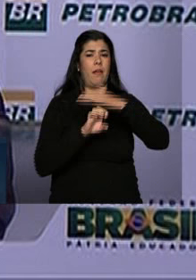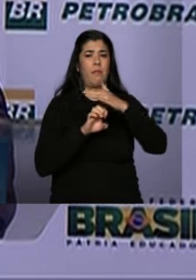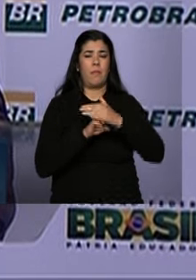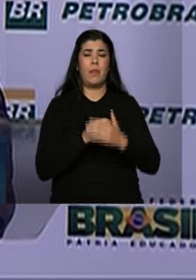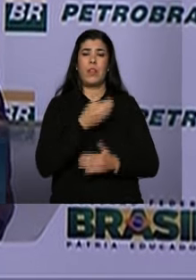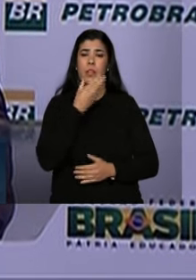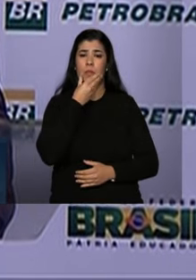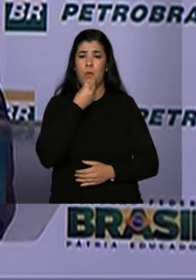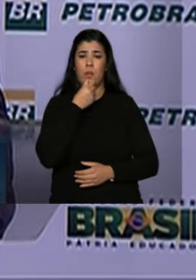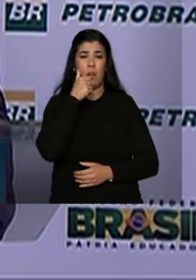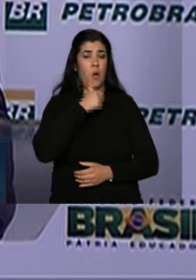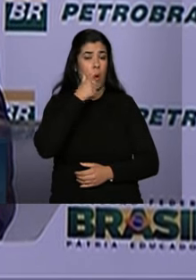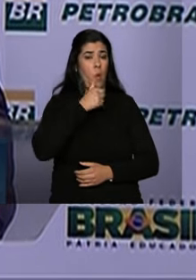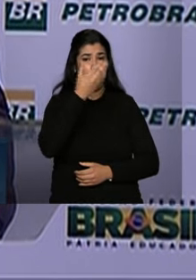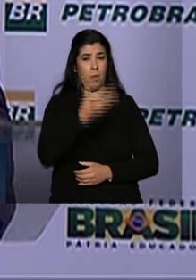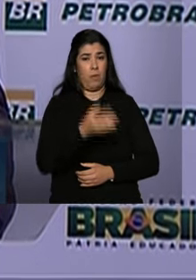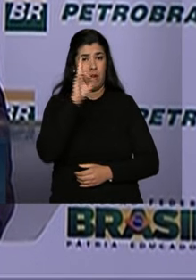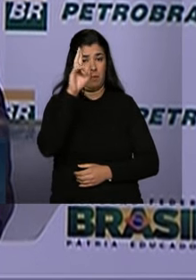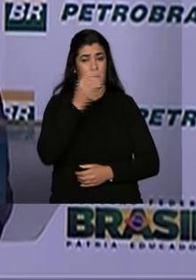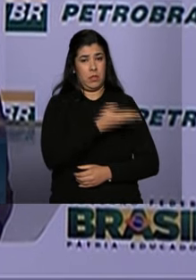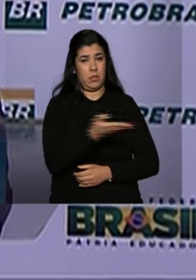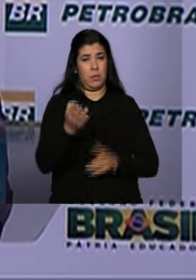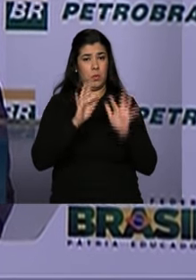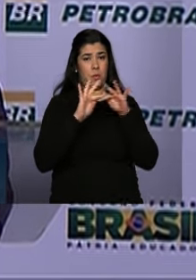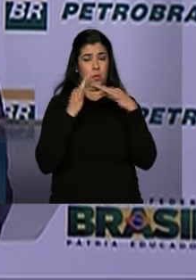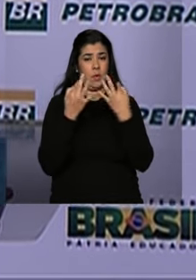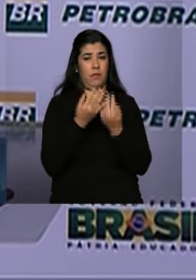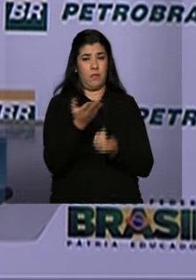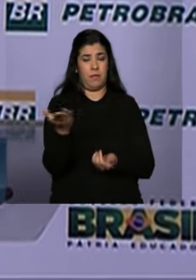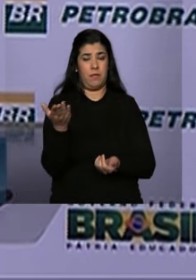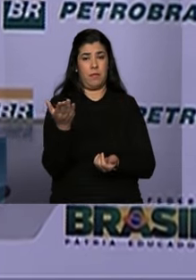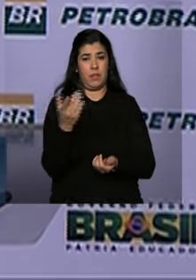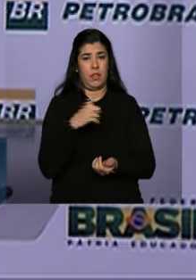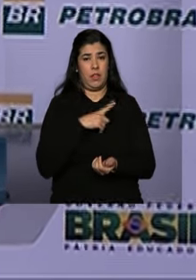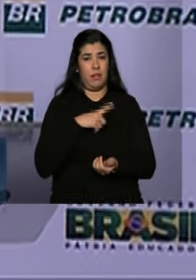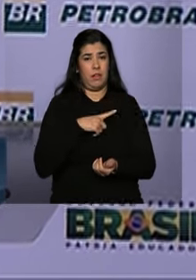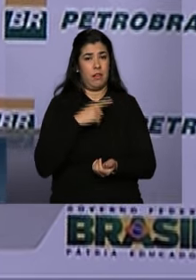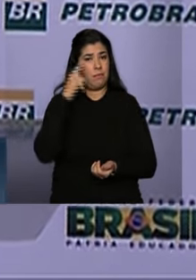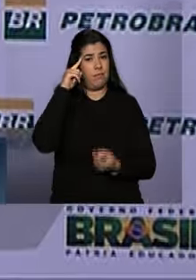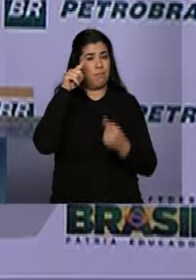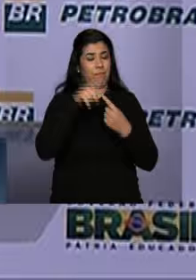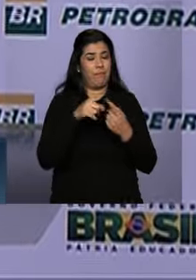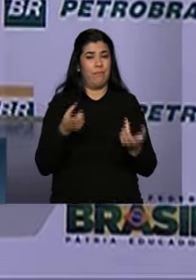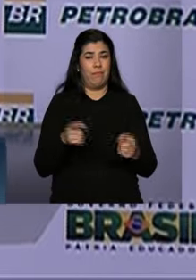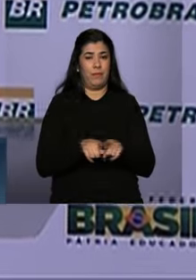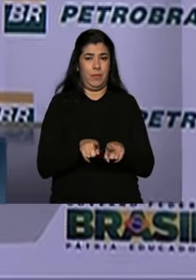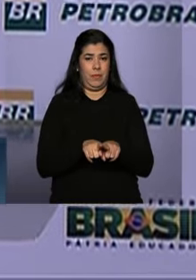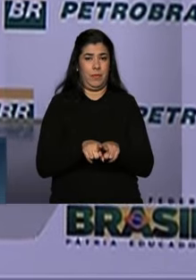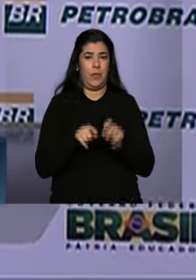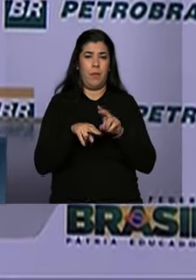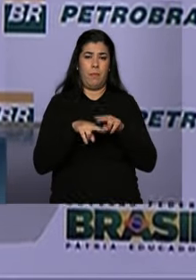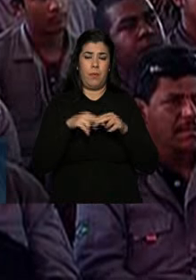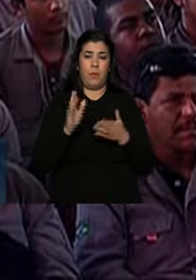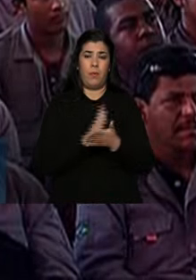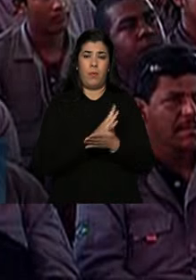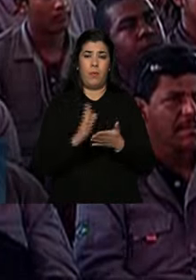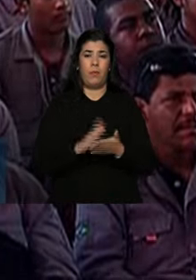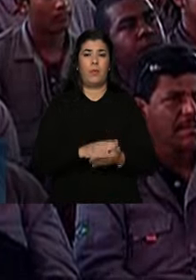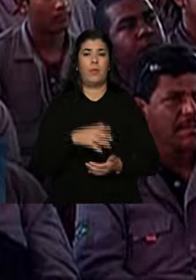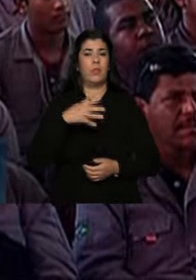apresentou a sua empresa tão querida e tão amada, a sua família. Portanto, políticas